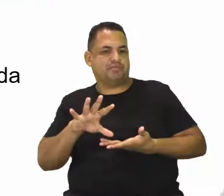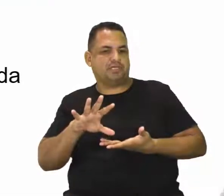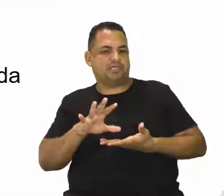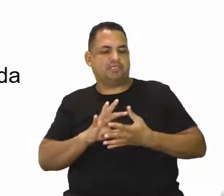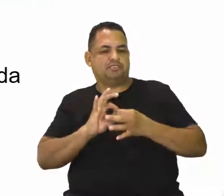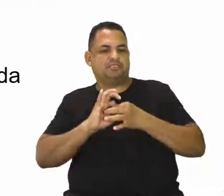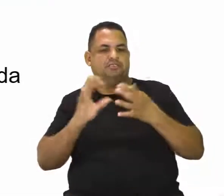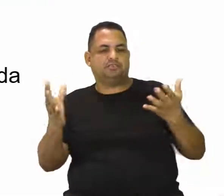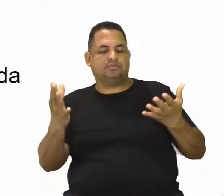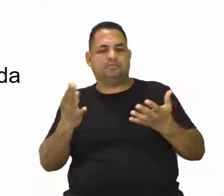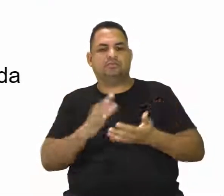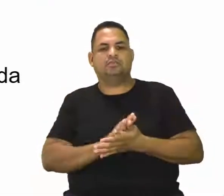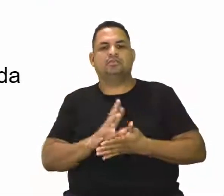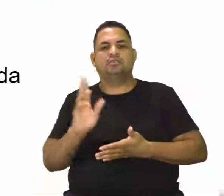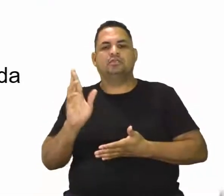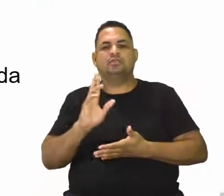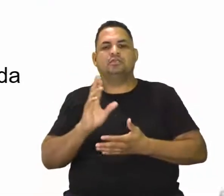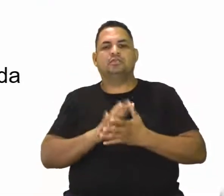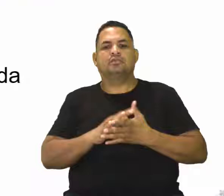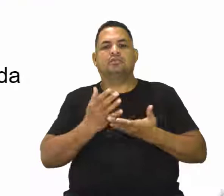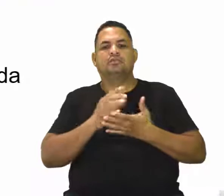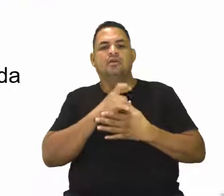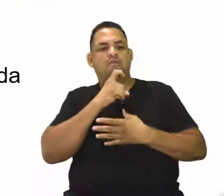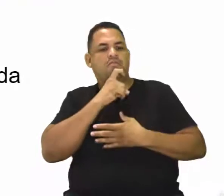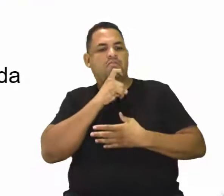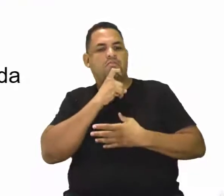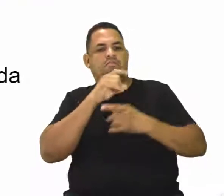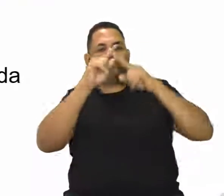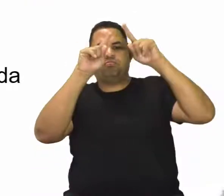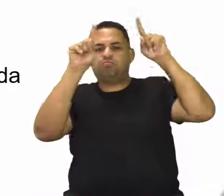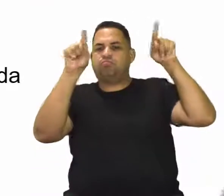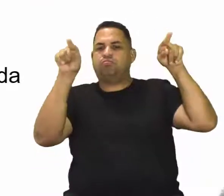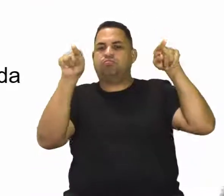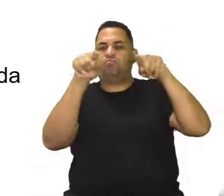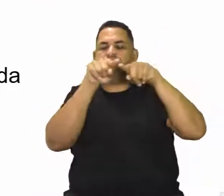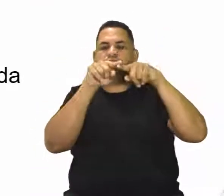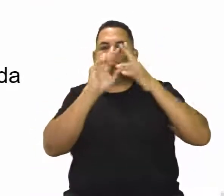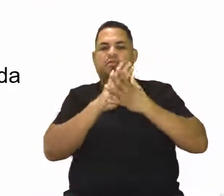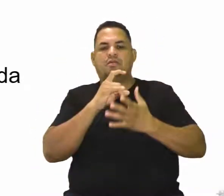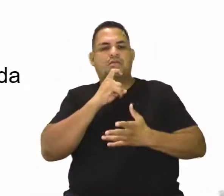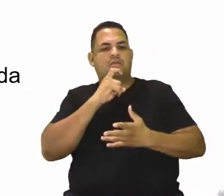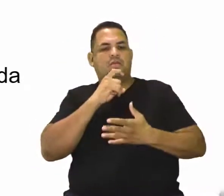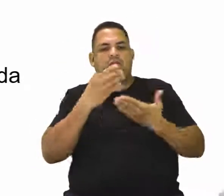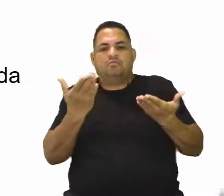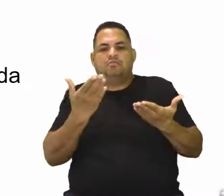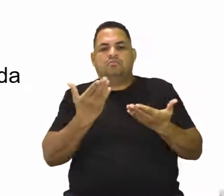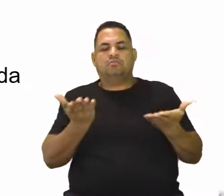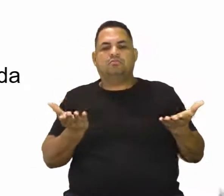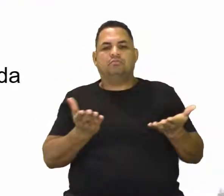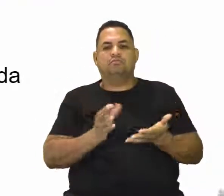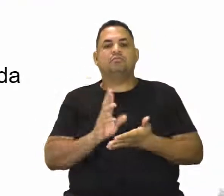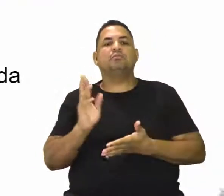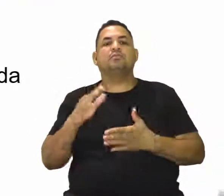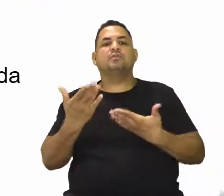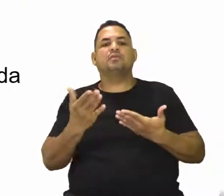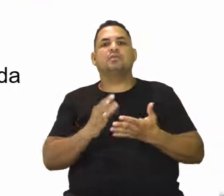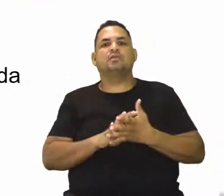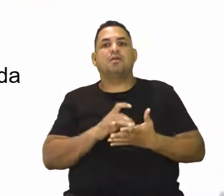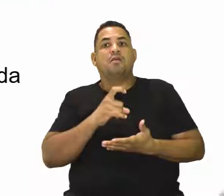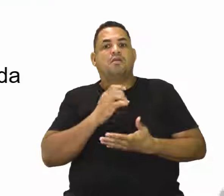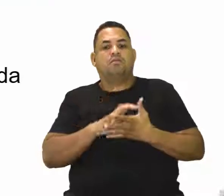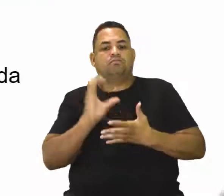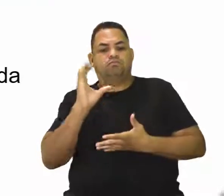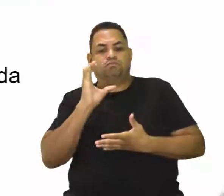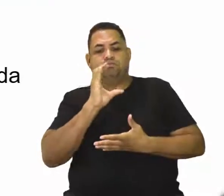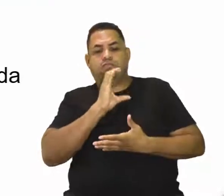Quem é que abre mão hoje de uma central de ar em casa, de um ar-condicionado? Ninguém. Em tempo quente, no